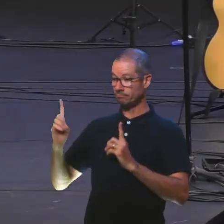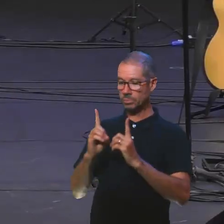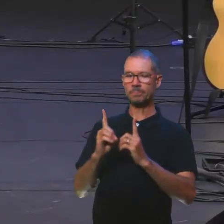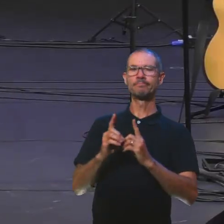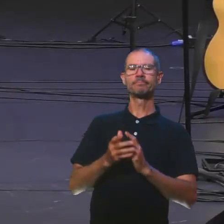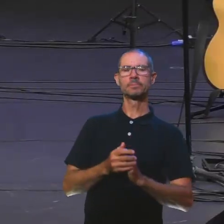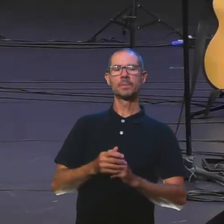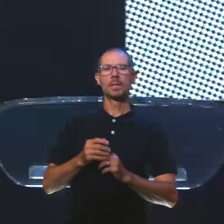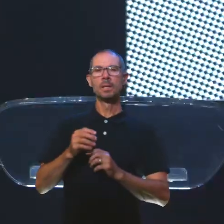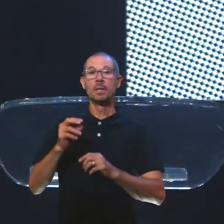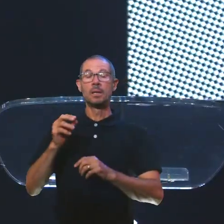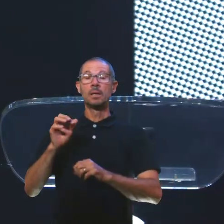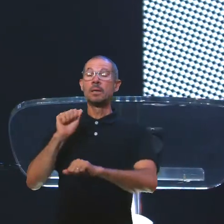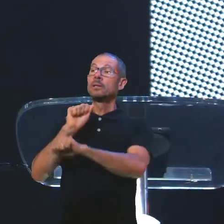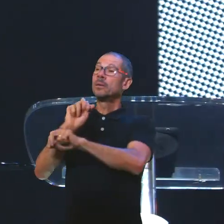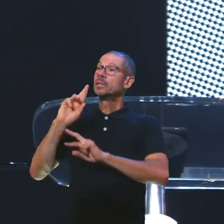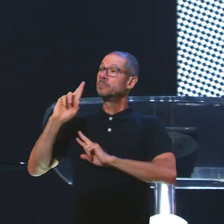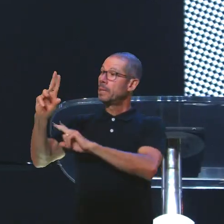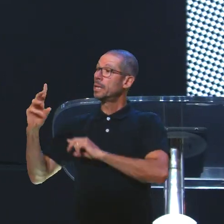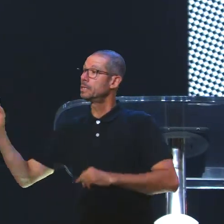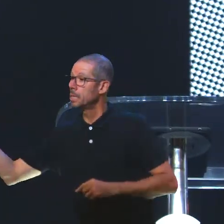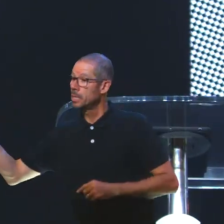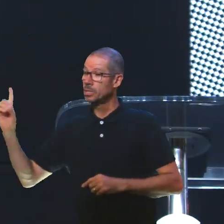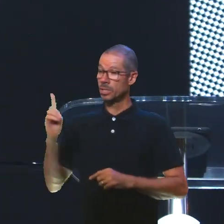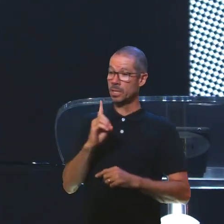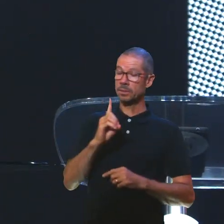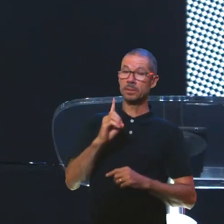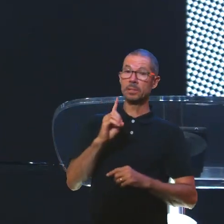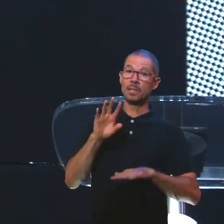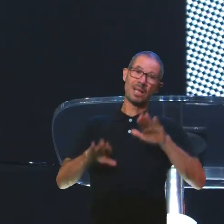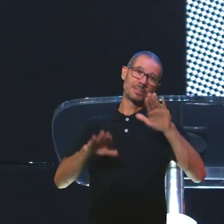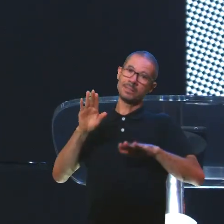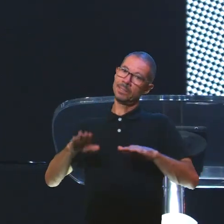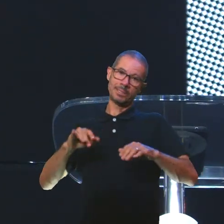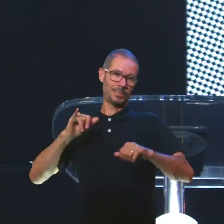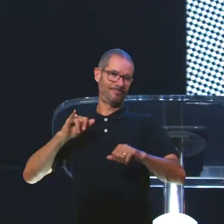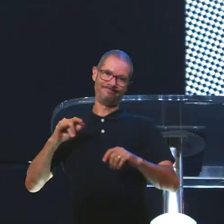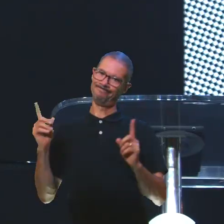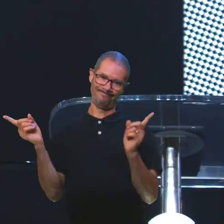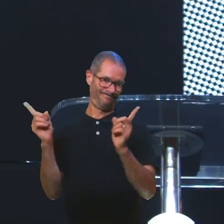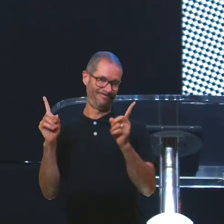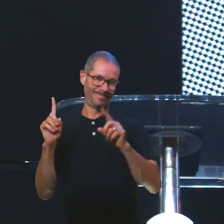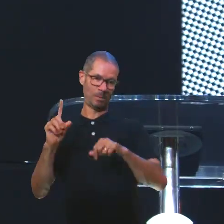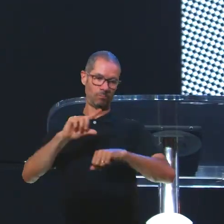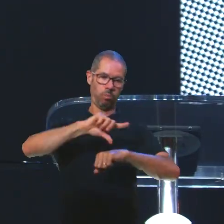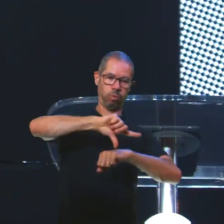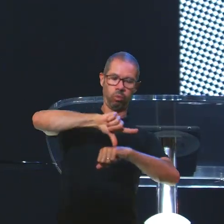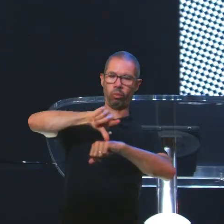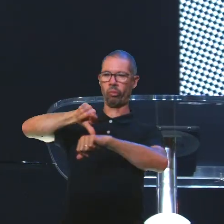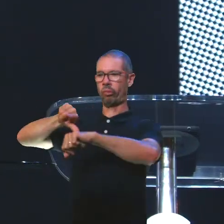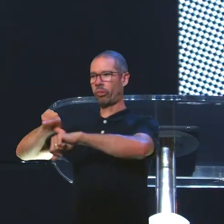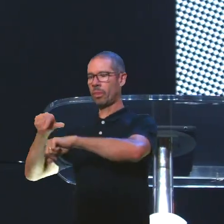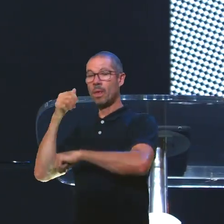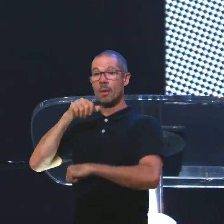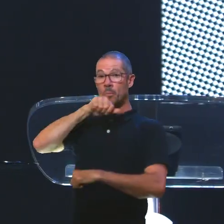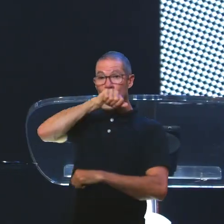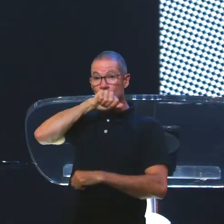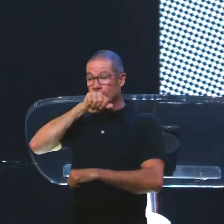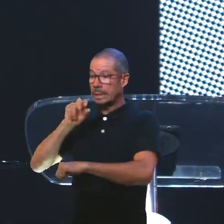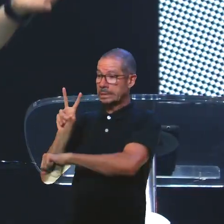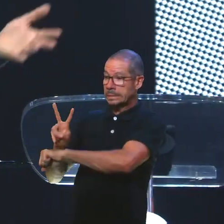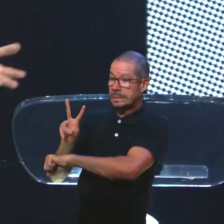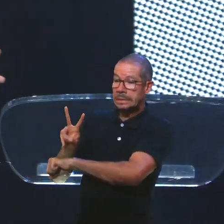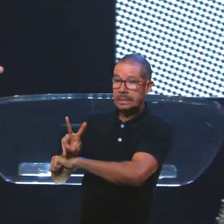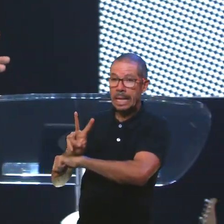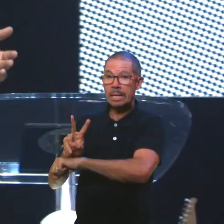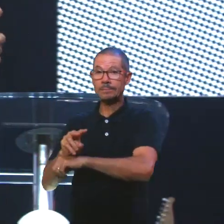eu tinha uma esperança que ele chegasse, mas a maior parte das vezes ele não chegava. E a minha mãe tentava contornar a situação para tentar protegê-lo, porque